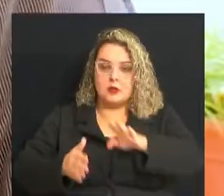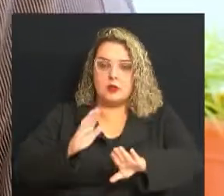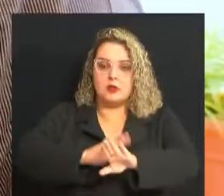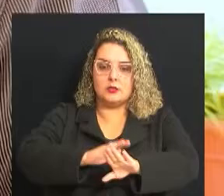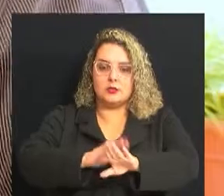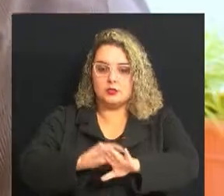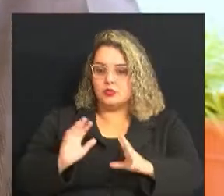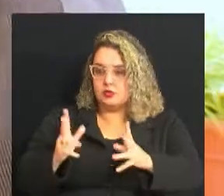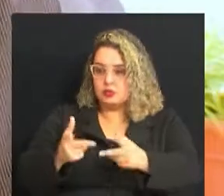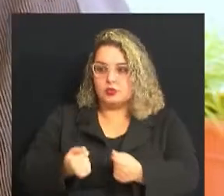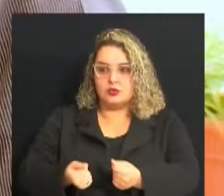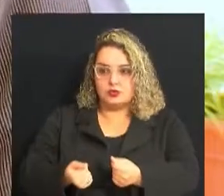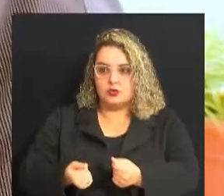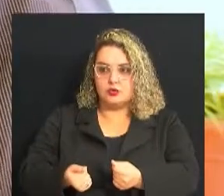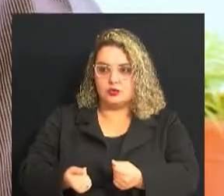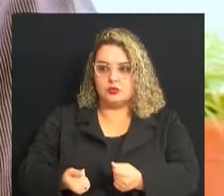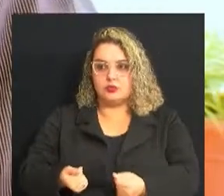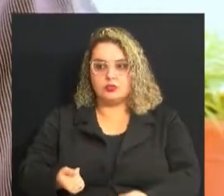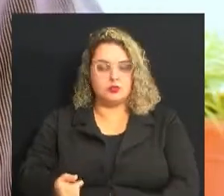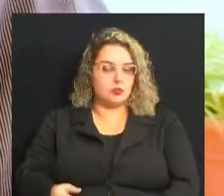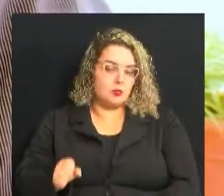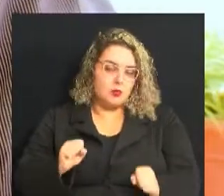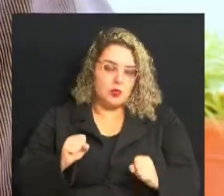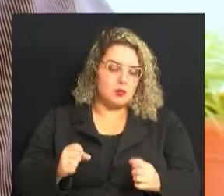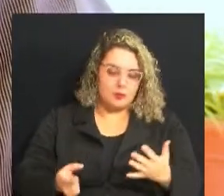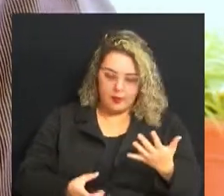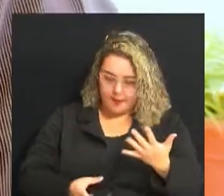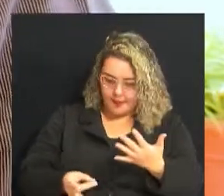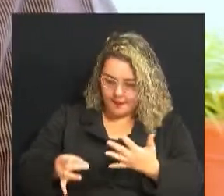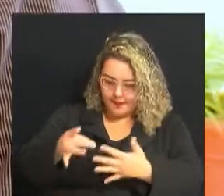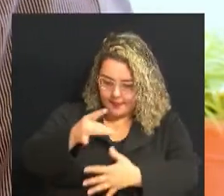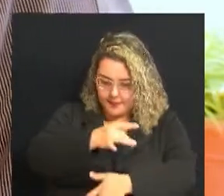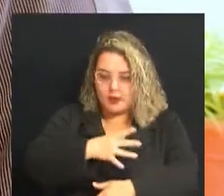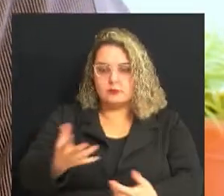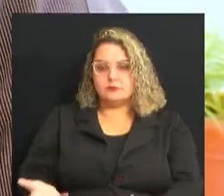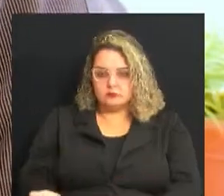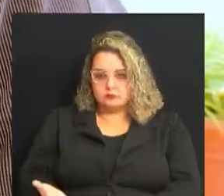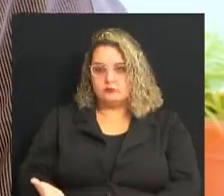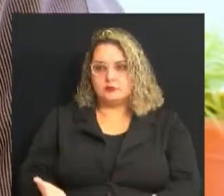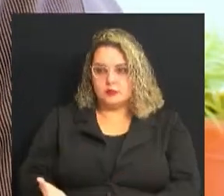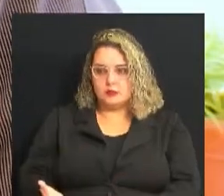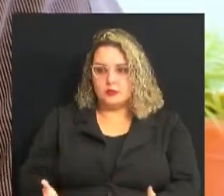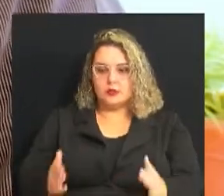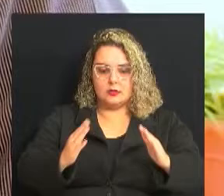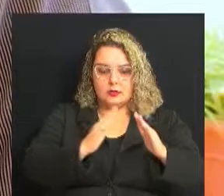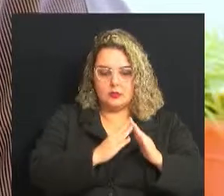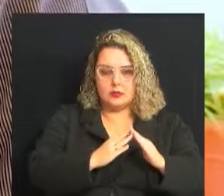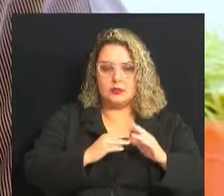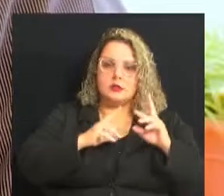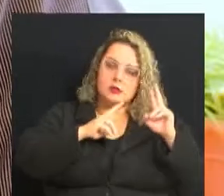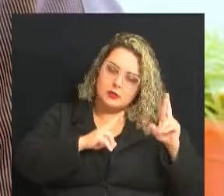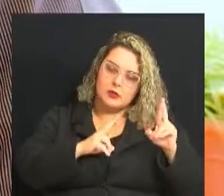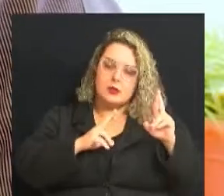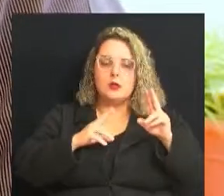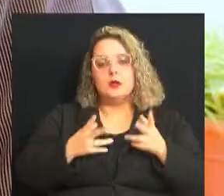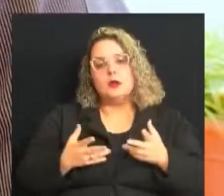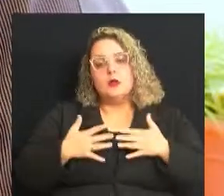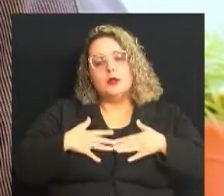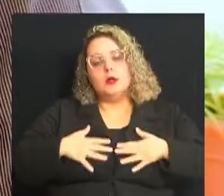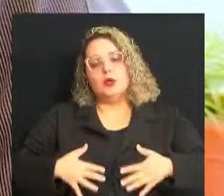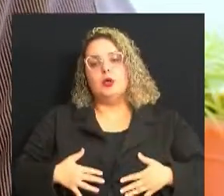os verbos que a gente pode conjugar quando uma pessoa sai da sua casa. Então, descansar, dormir, se alimentar,